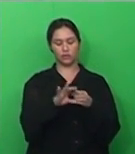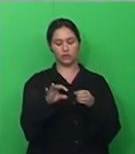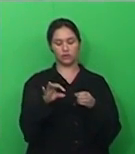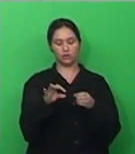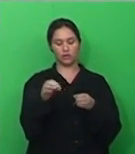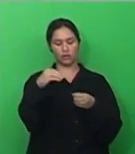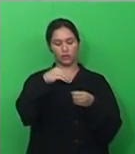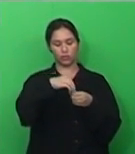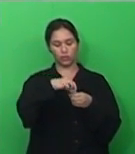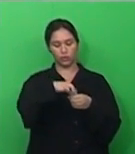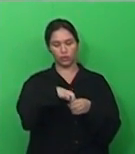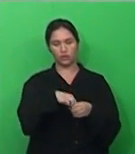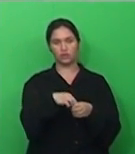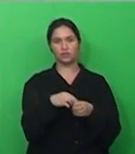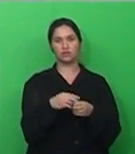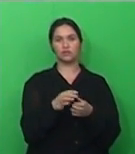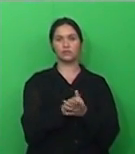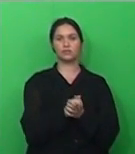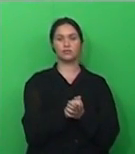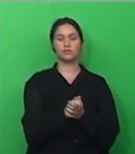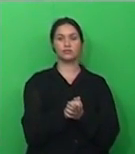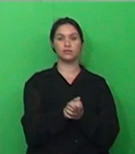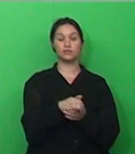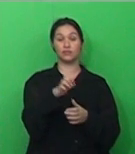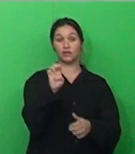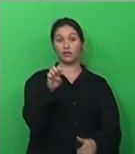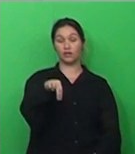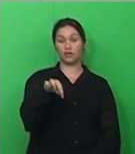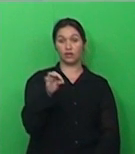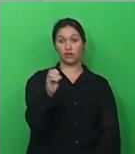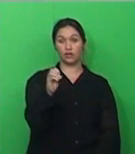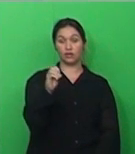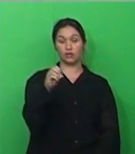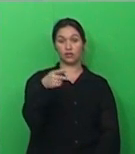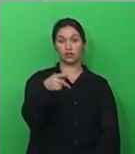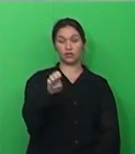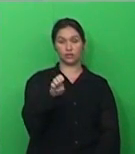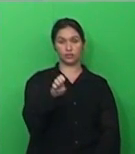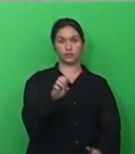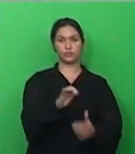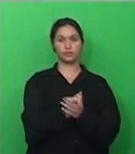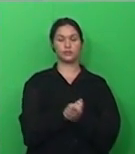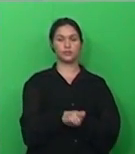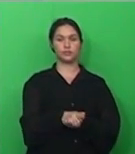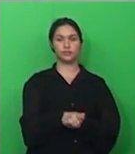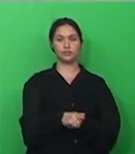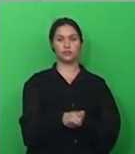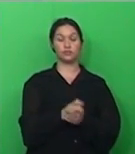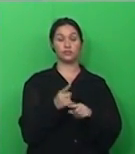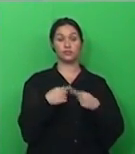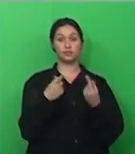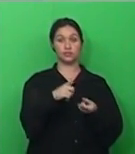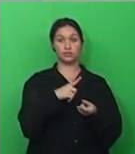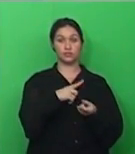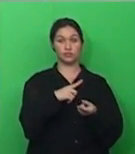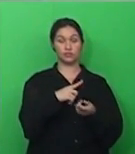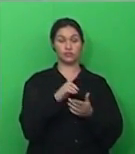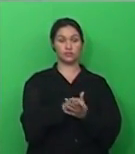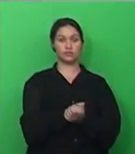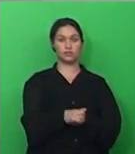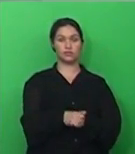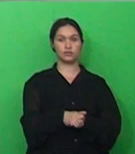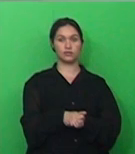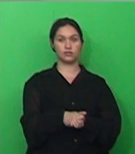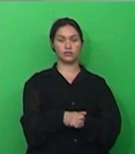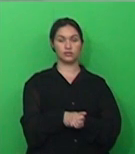que possamos fazer esse encaminhamento. Estamos aqui pedindo calçadas, mais melhorias, mas também temos acabando com aquilo que nós temos de